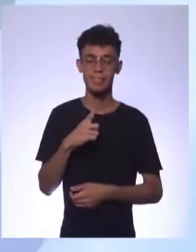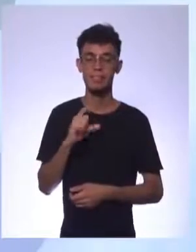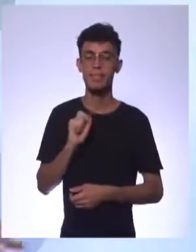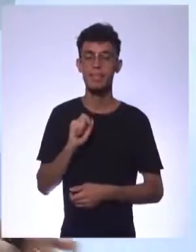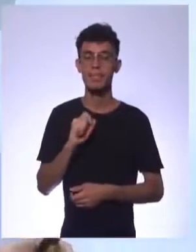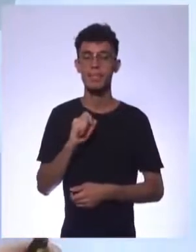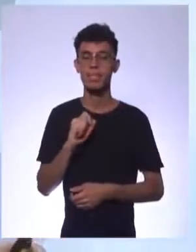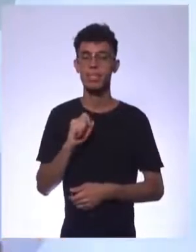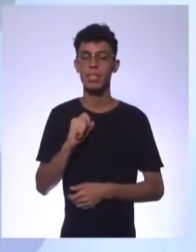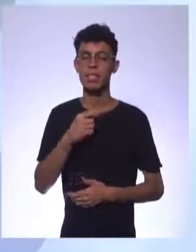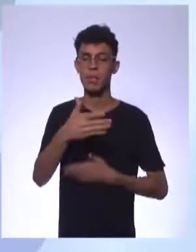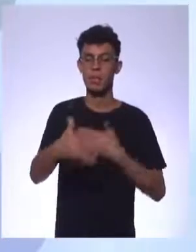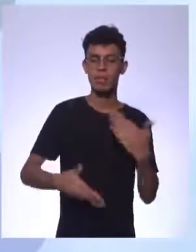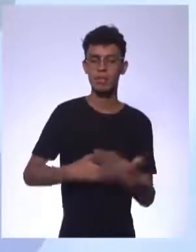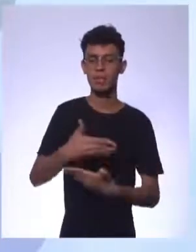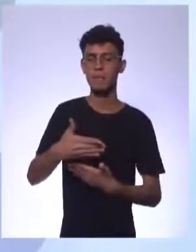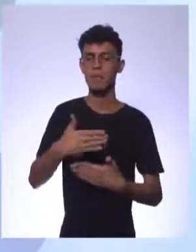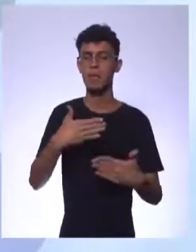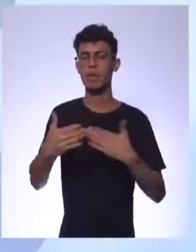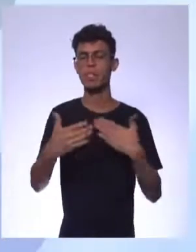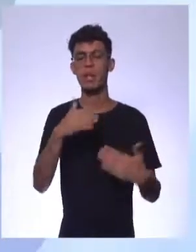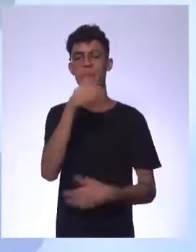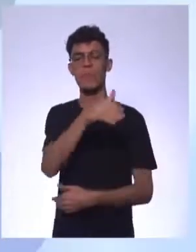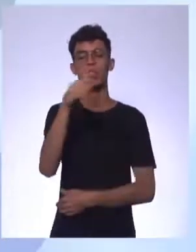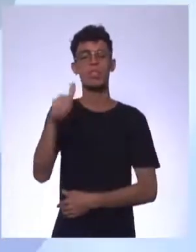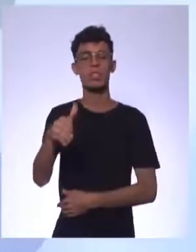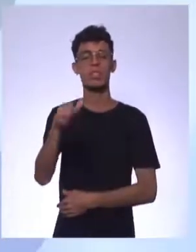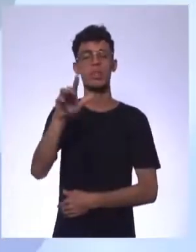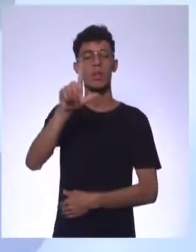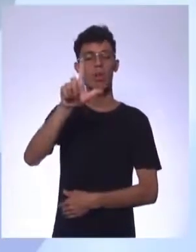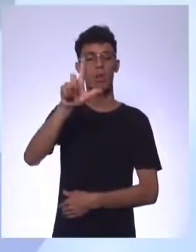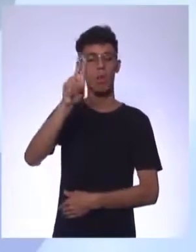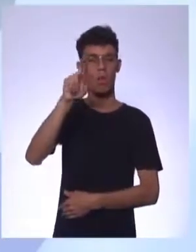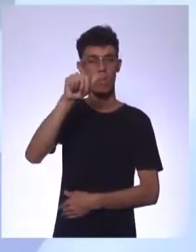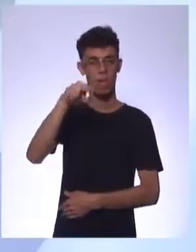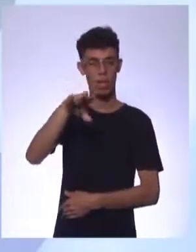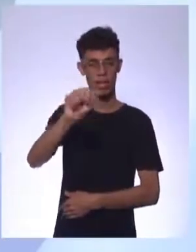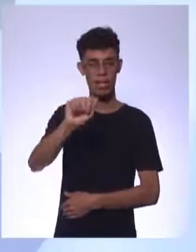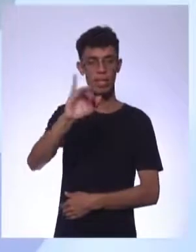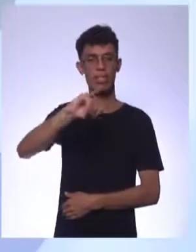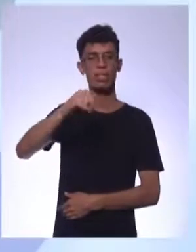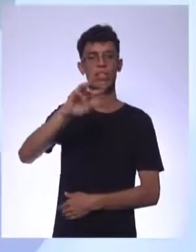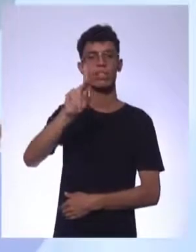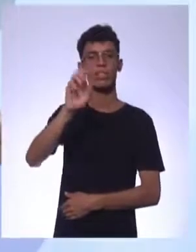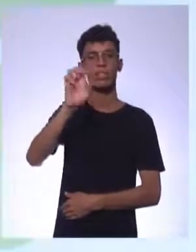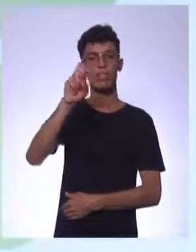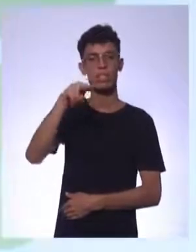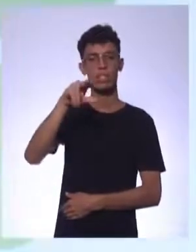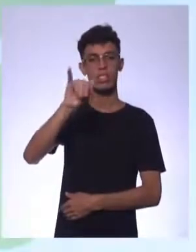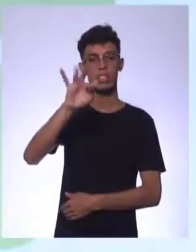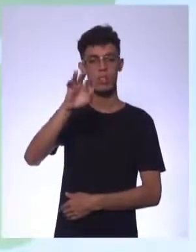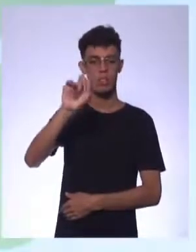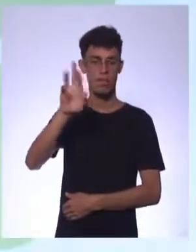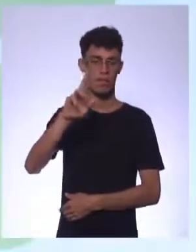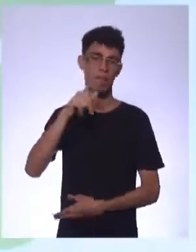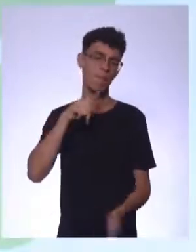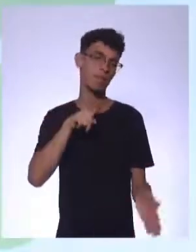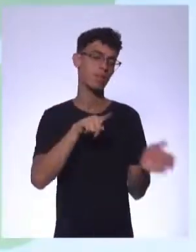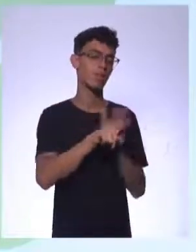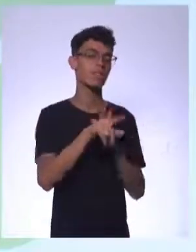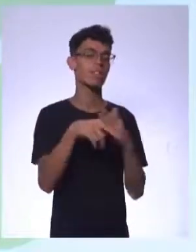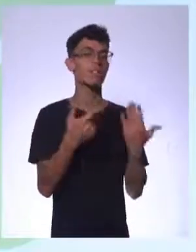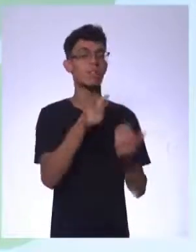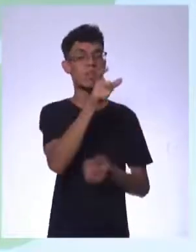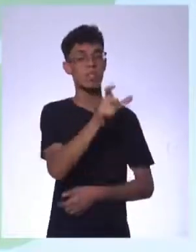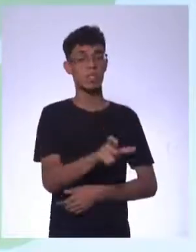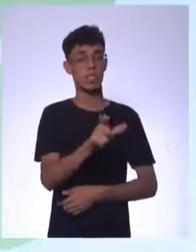caminho, debatemos, conversamos, né? Tivemos participação da Luanda, da Jennifer. Obrigado, pessoal. E continue conosco. Eu queria te fazer uma pergunta. Claro, pergunte. Se você